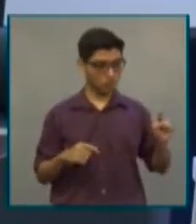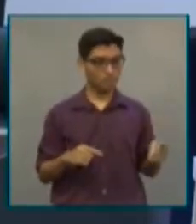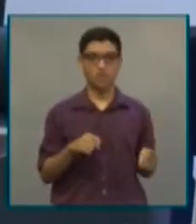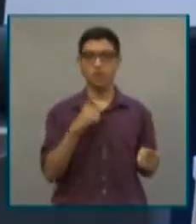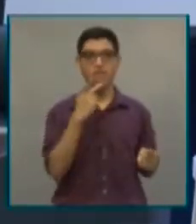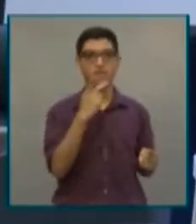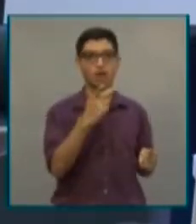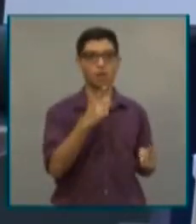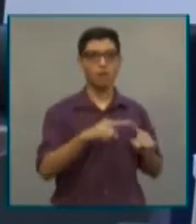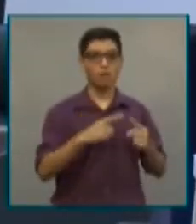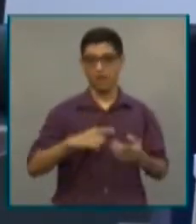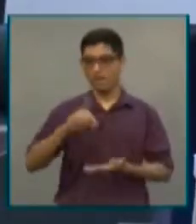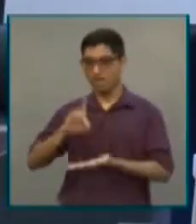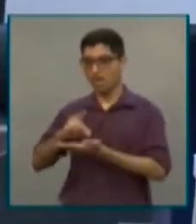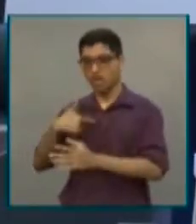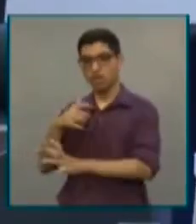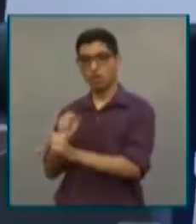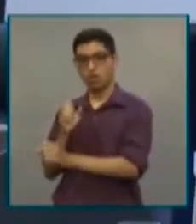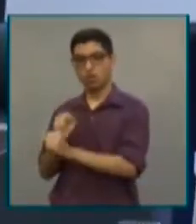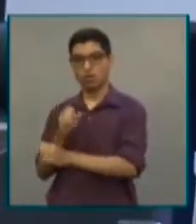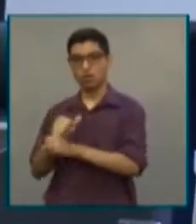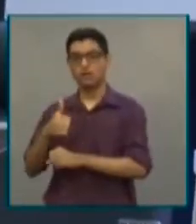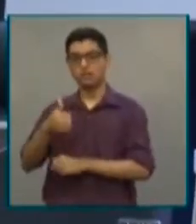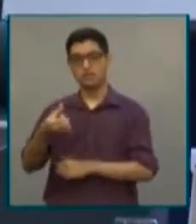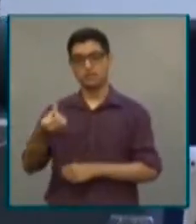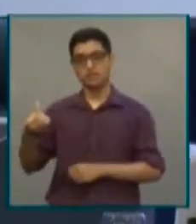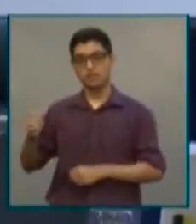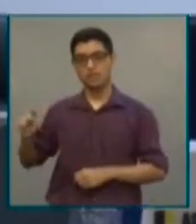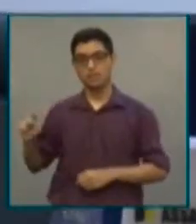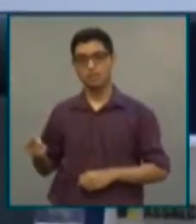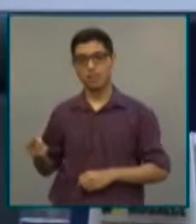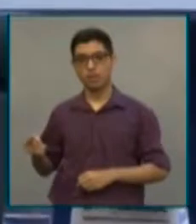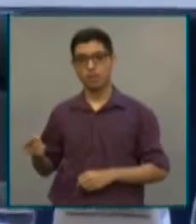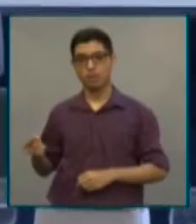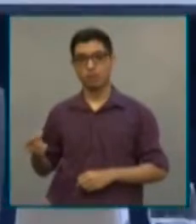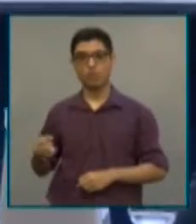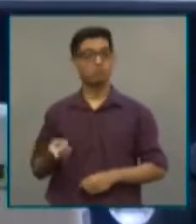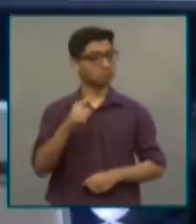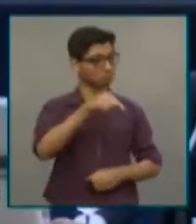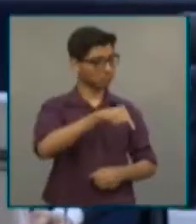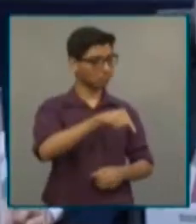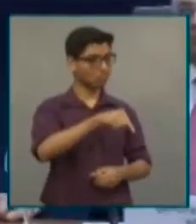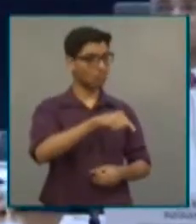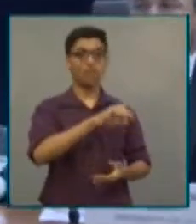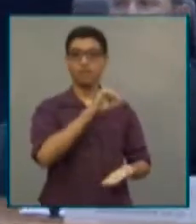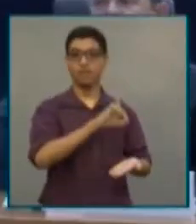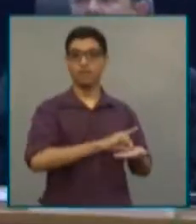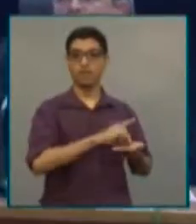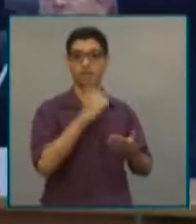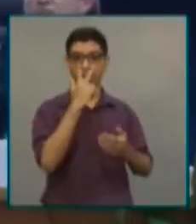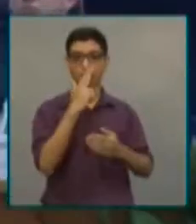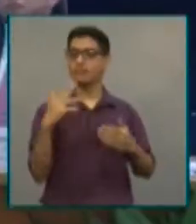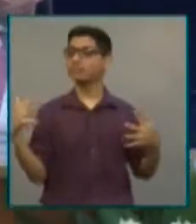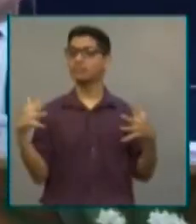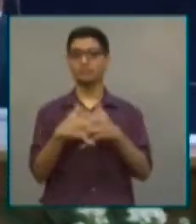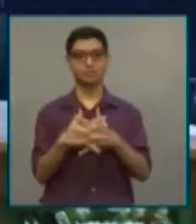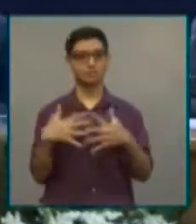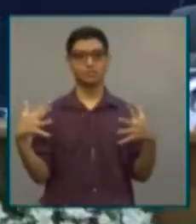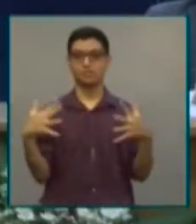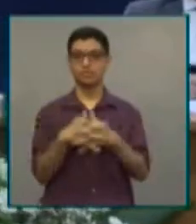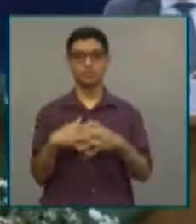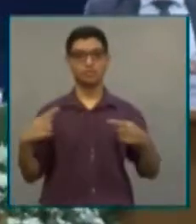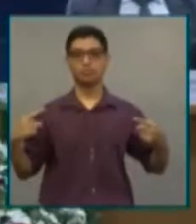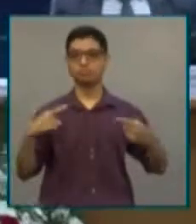765 mil e não 1,2 milhões, como está no portal. Eu queria que o senhor explicasse essa divergência de informações